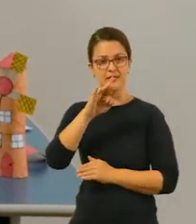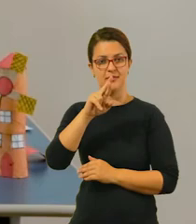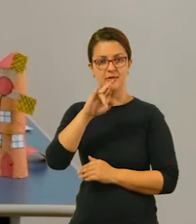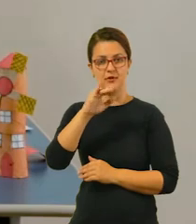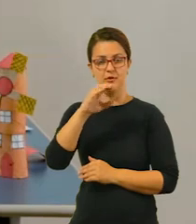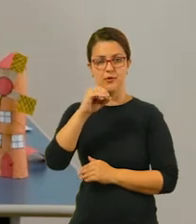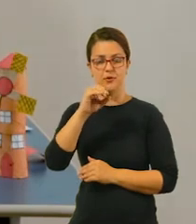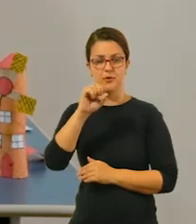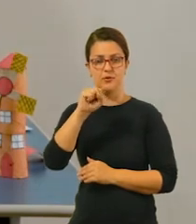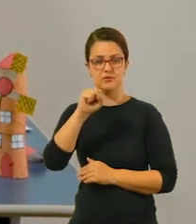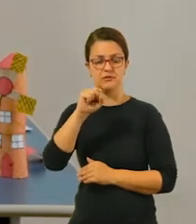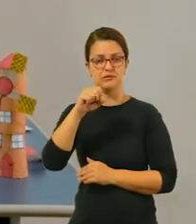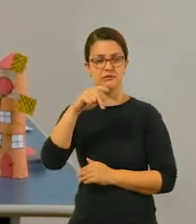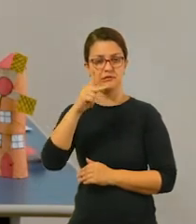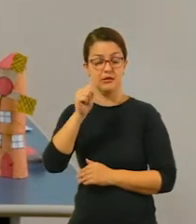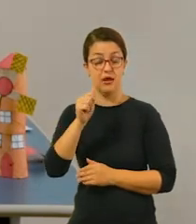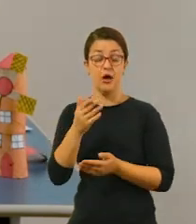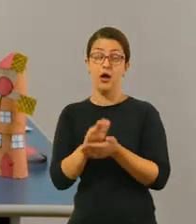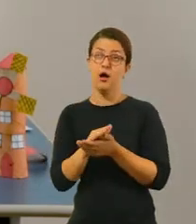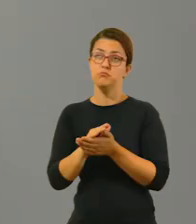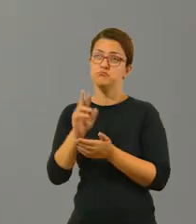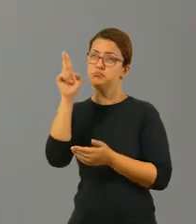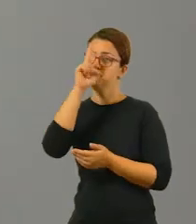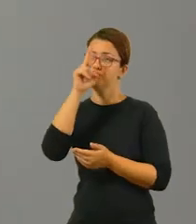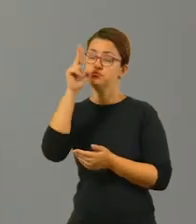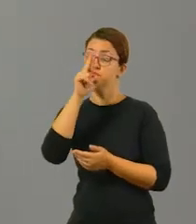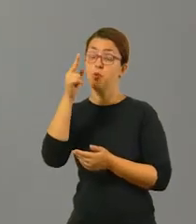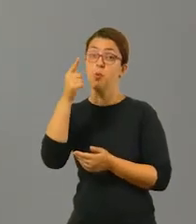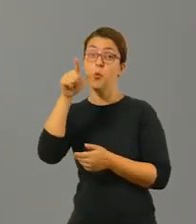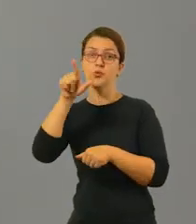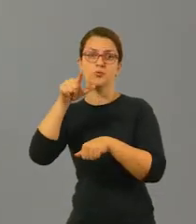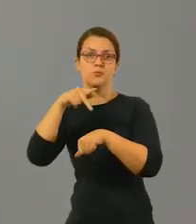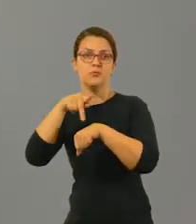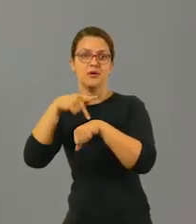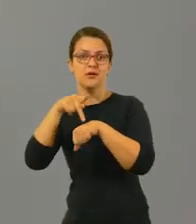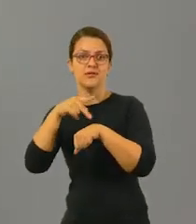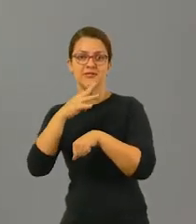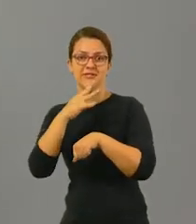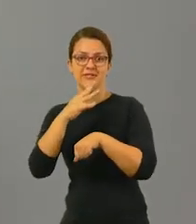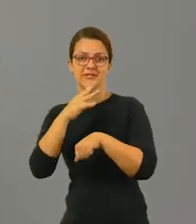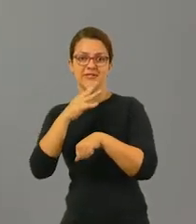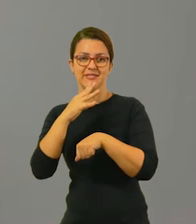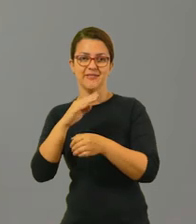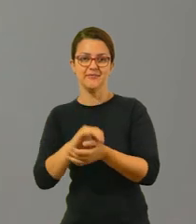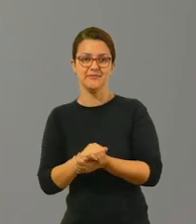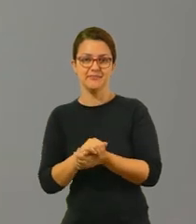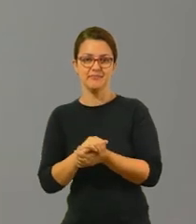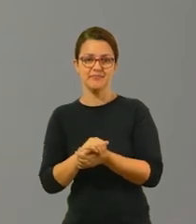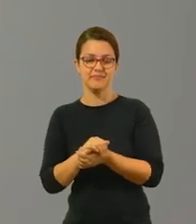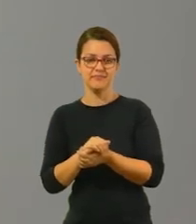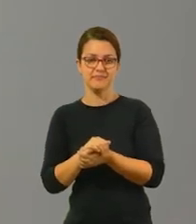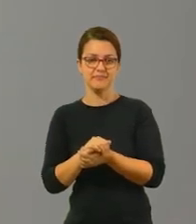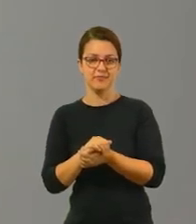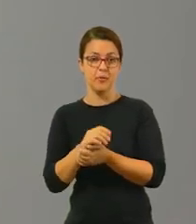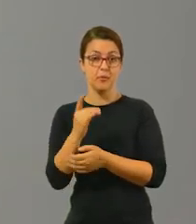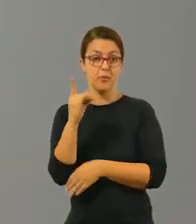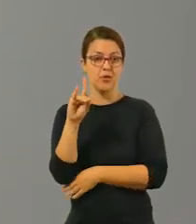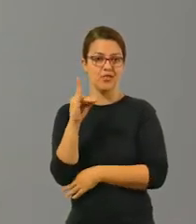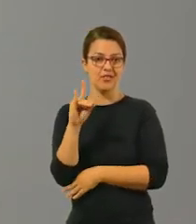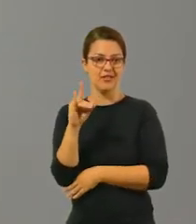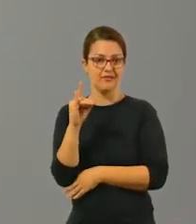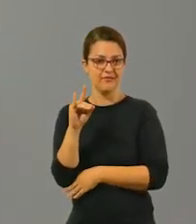da Rússia e vamos conhecer outro país. Vamos visitar a Bolívia. Lá vamos ter